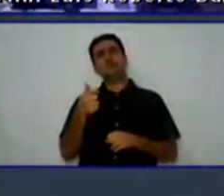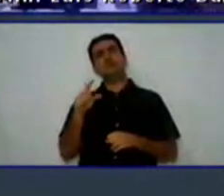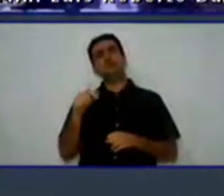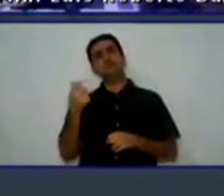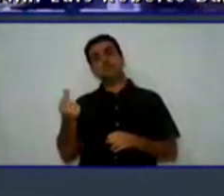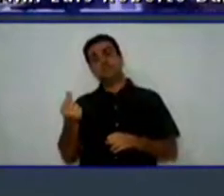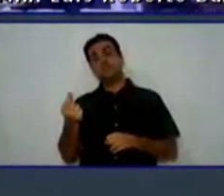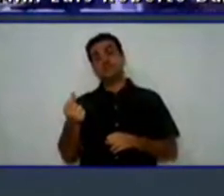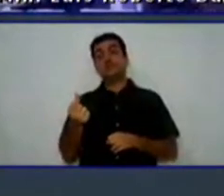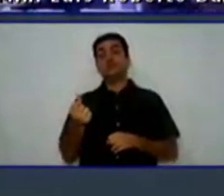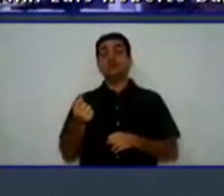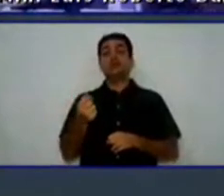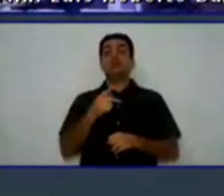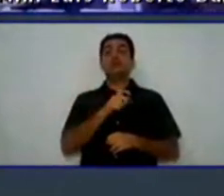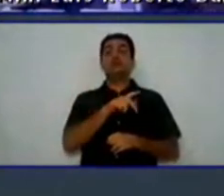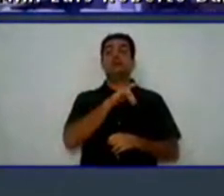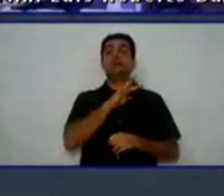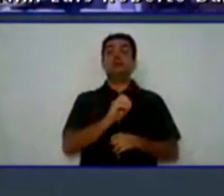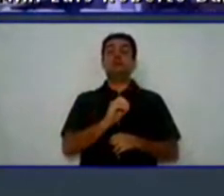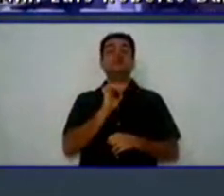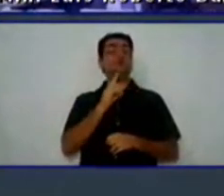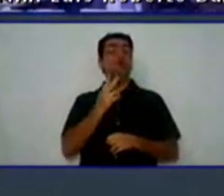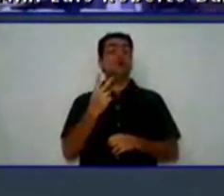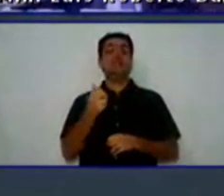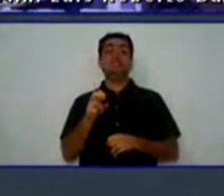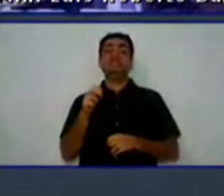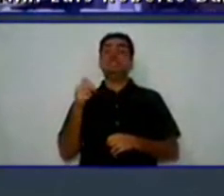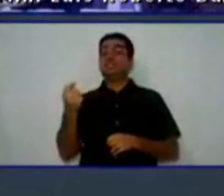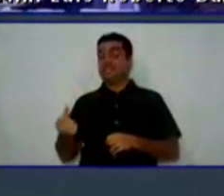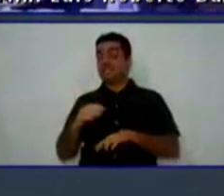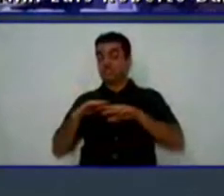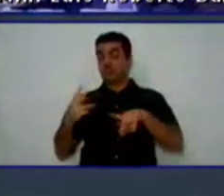da Planalto, né? A Planalto foi 15, 16, e